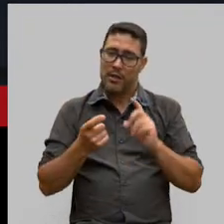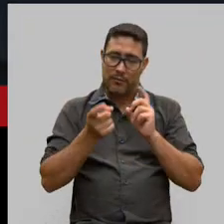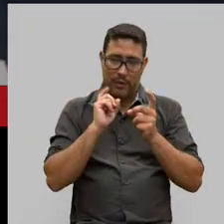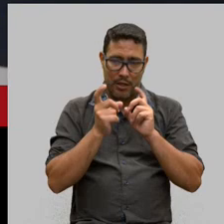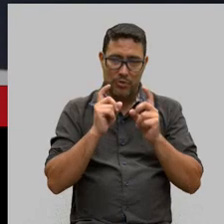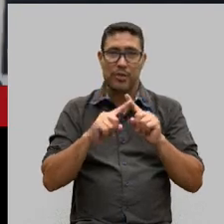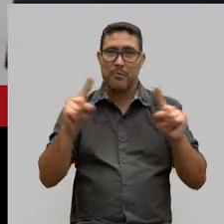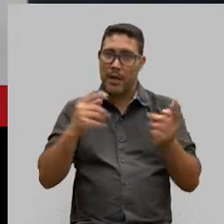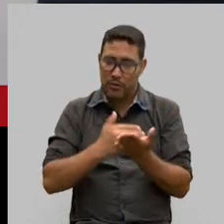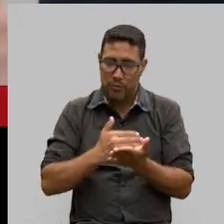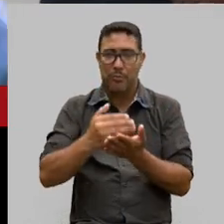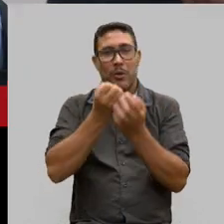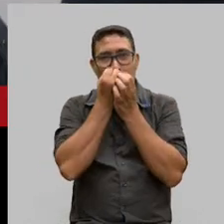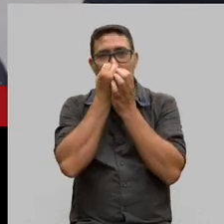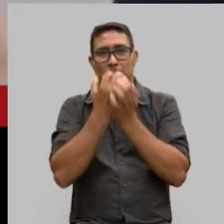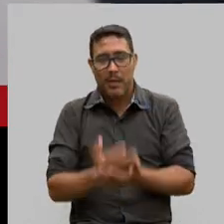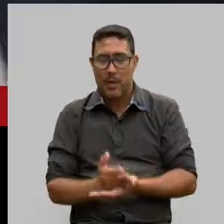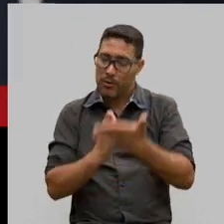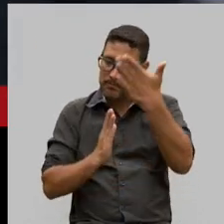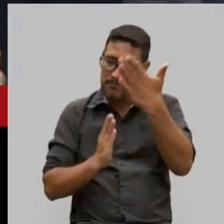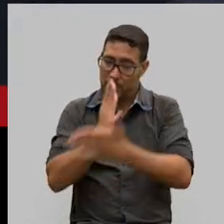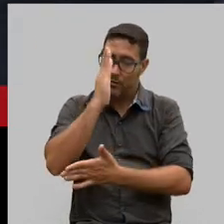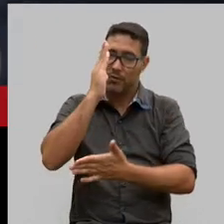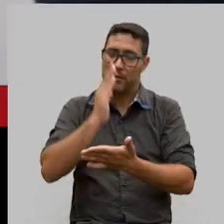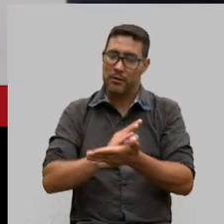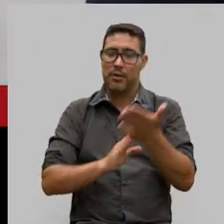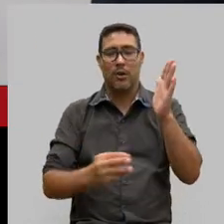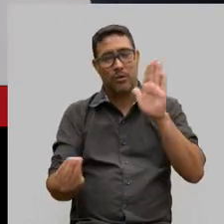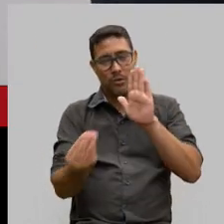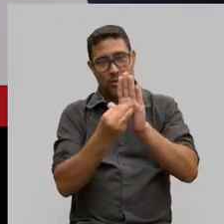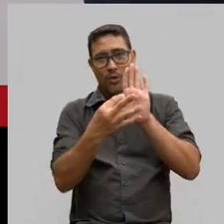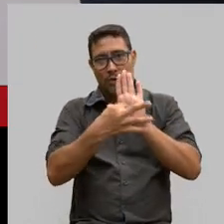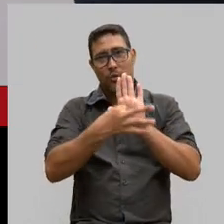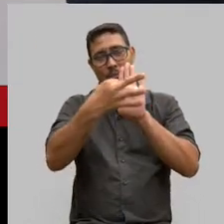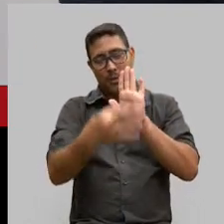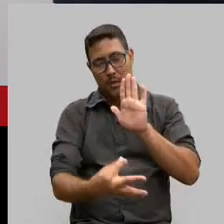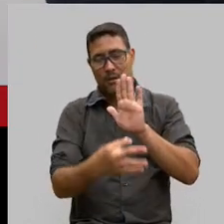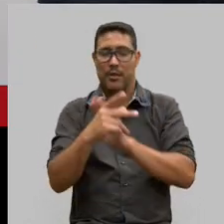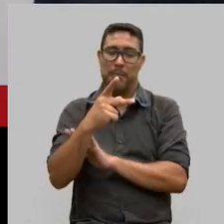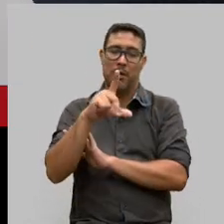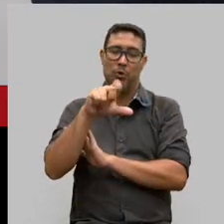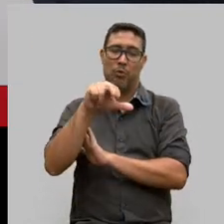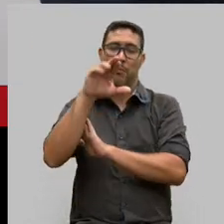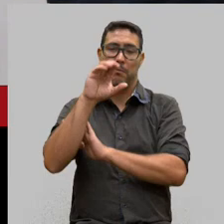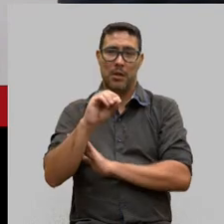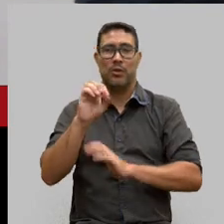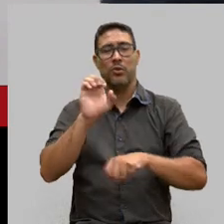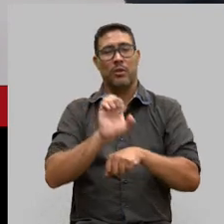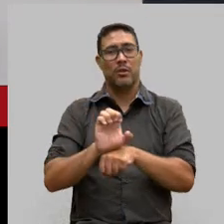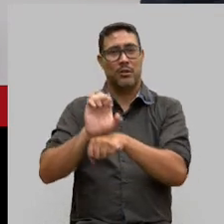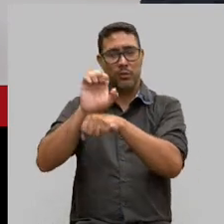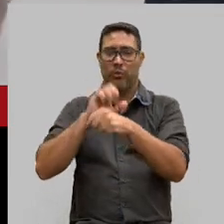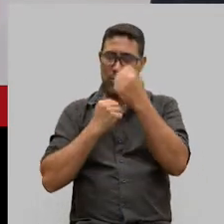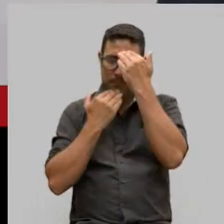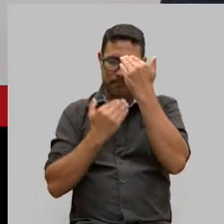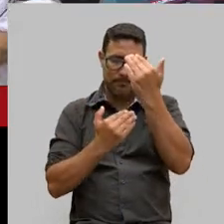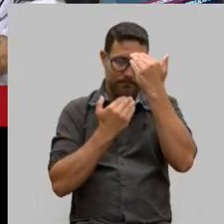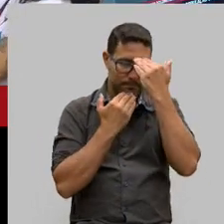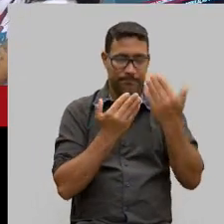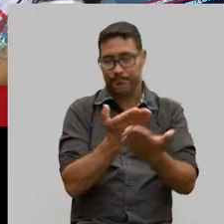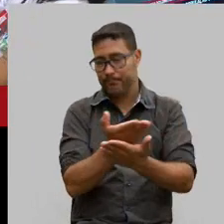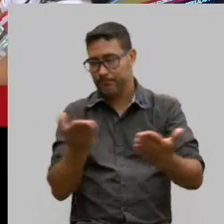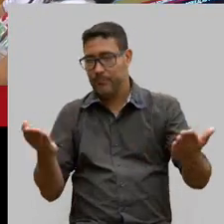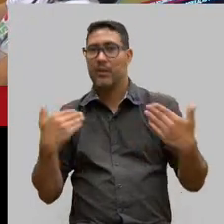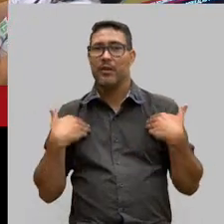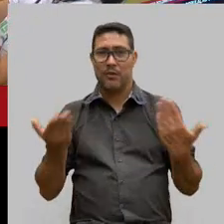começou bem começou com a aprovação do parecer do da nossa luta pelo plano estadual Obrigado Dr Maurício Obrigado Maria Clara e Vamos Pra